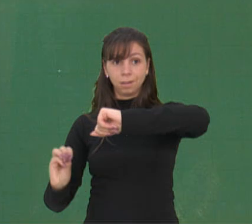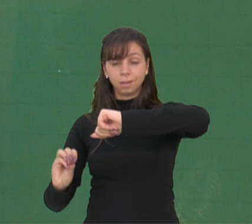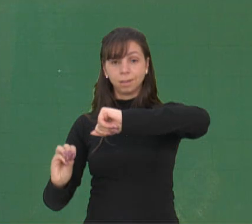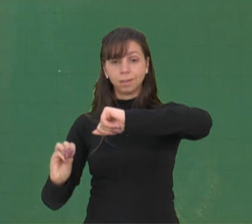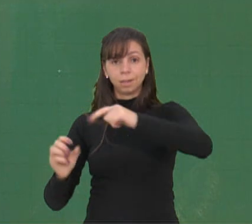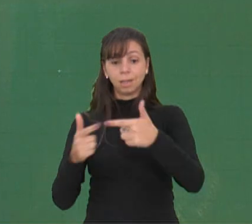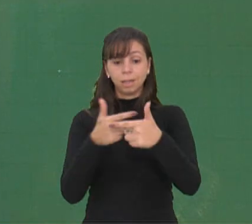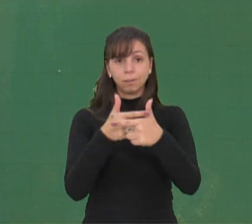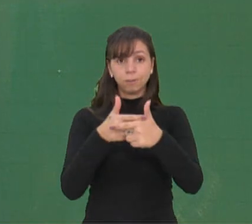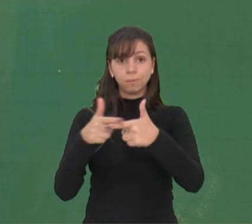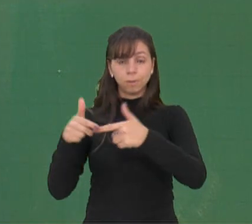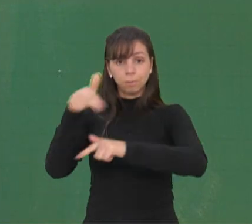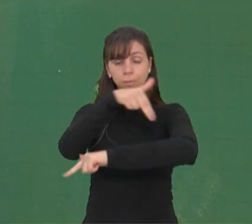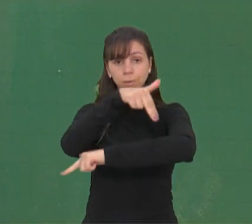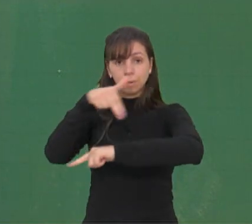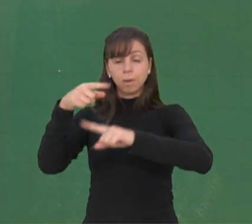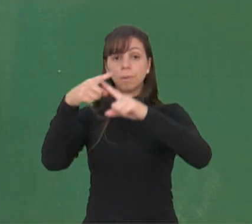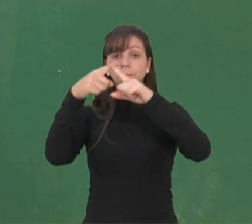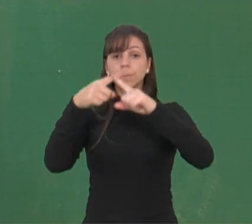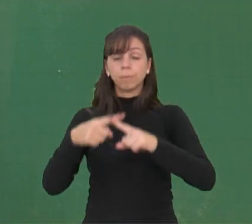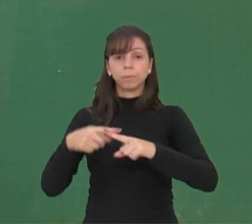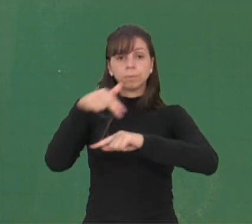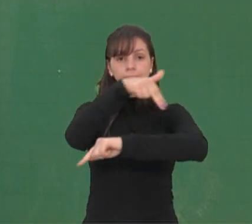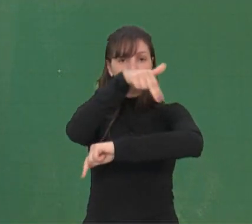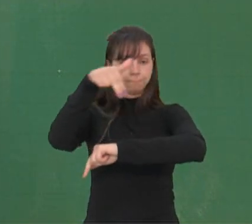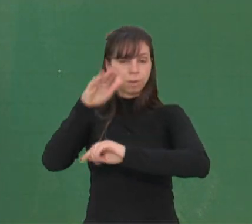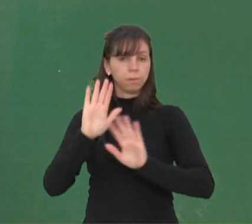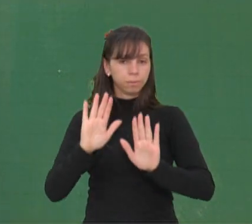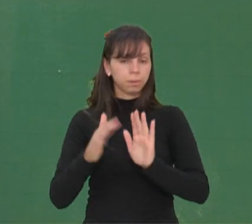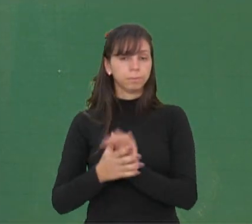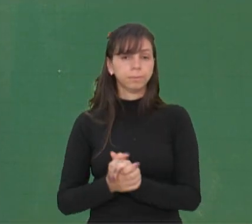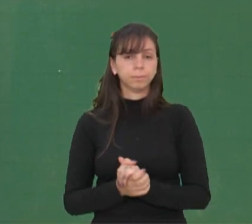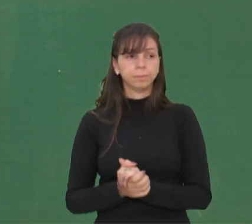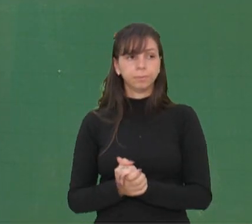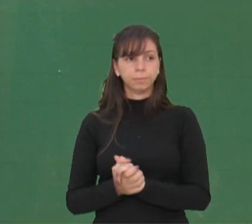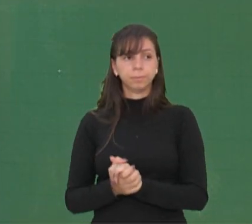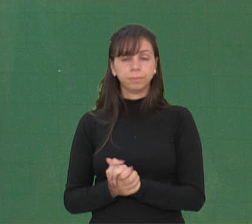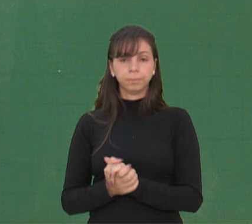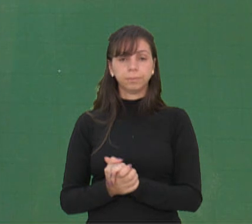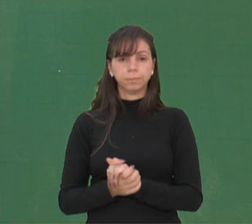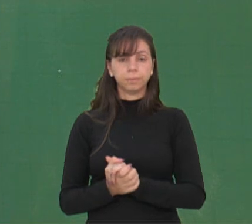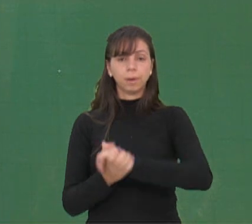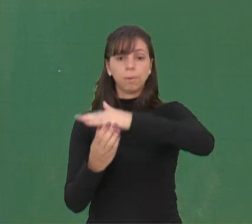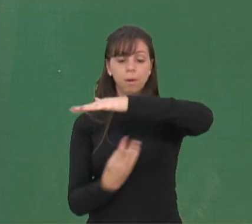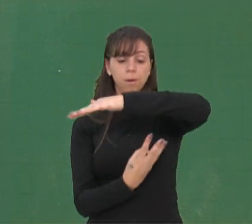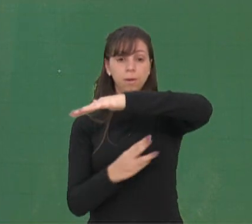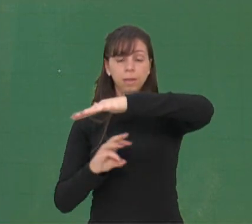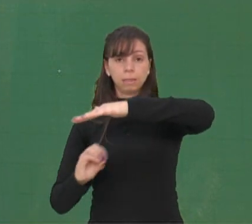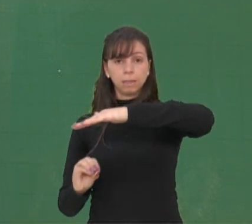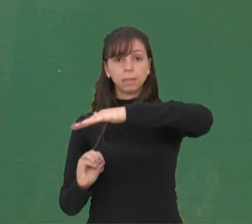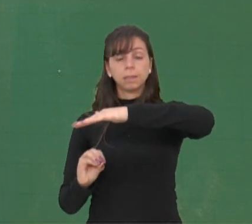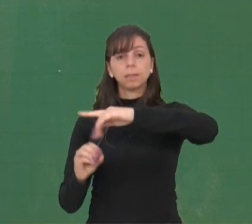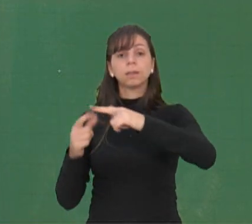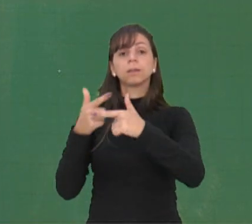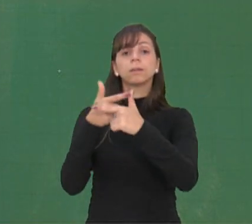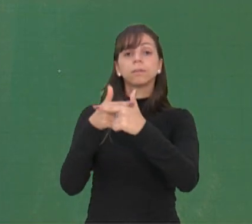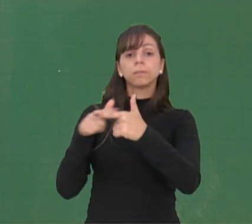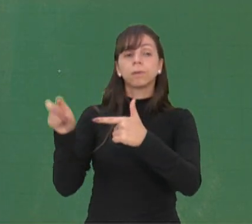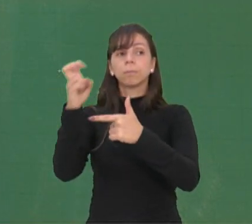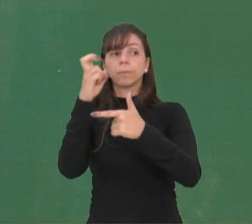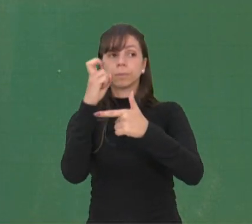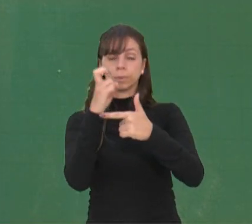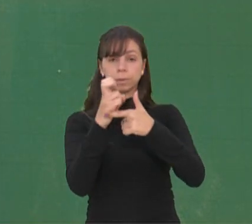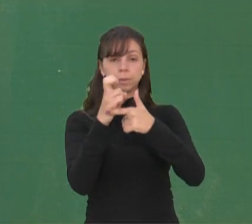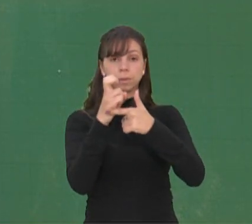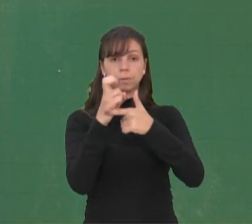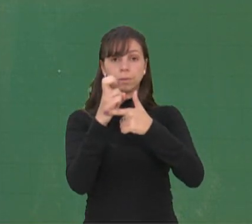denominadores e multiplicar pelos numeradores. Um de cada vez. 30 dividido por 5 é 6. Vou anotar